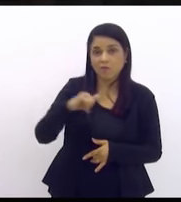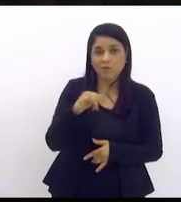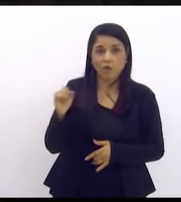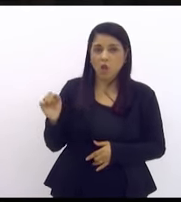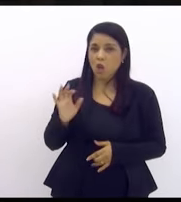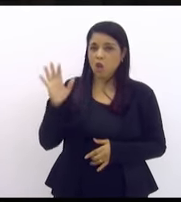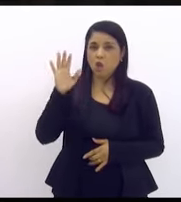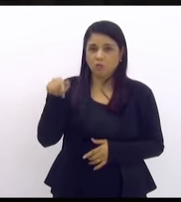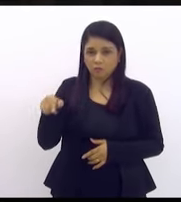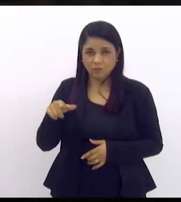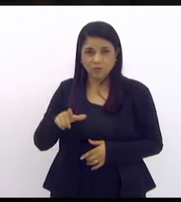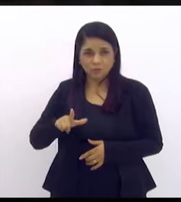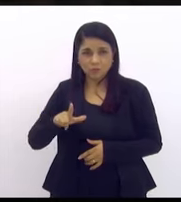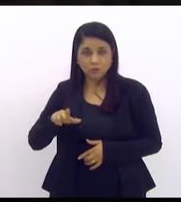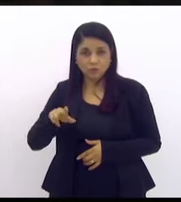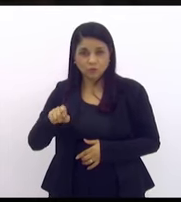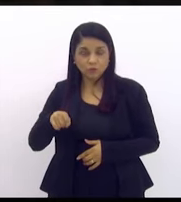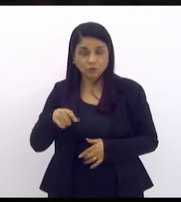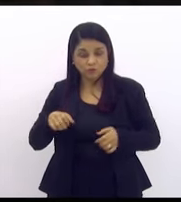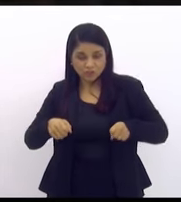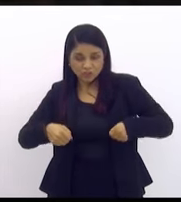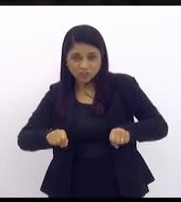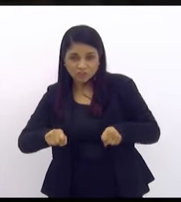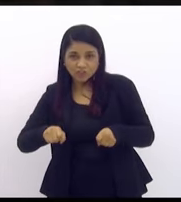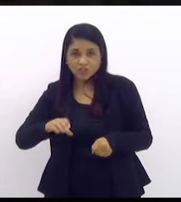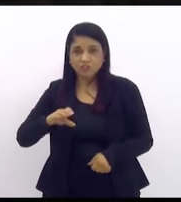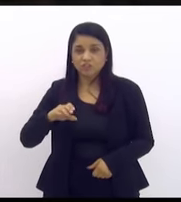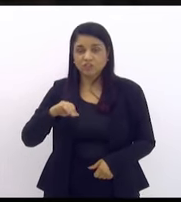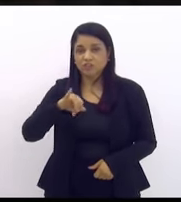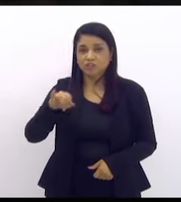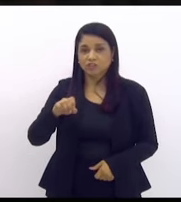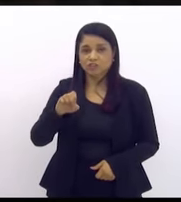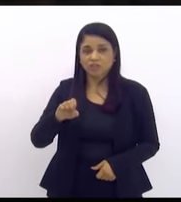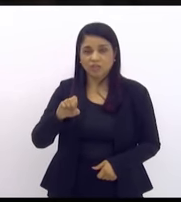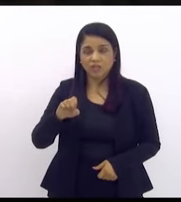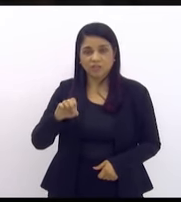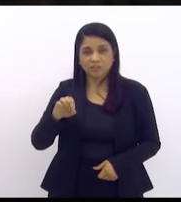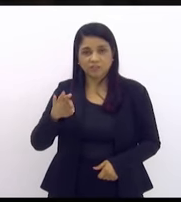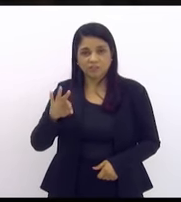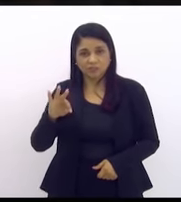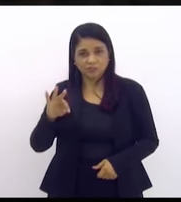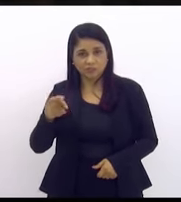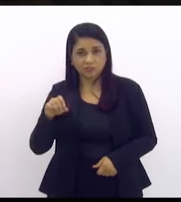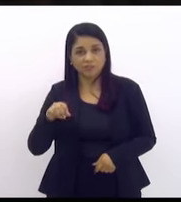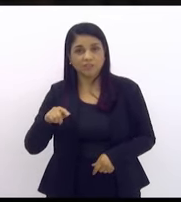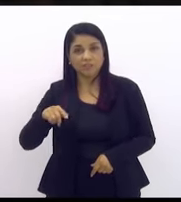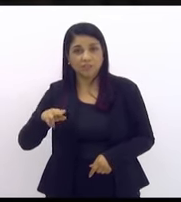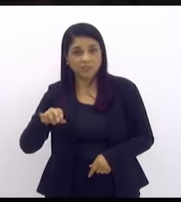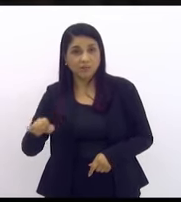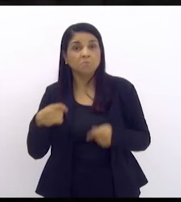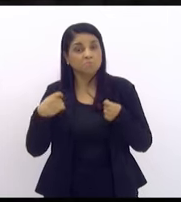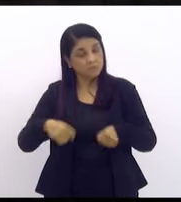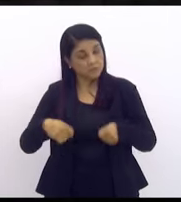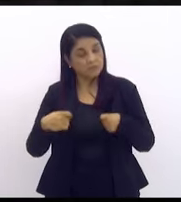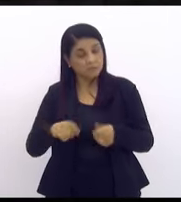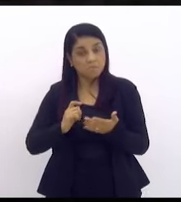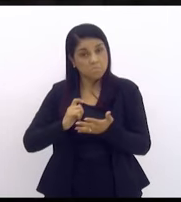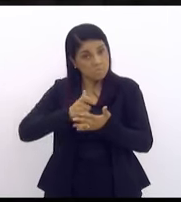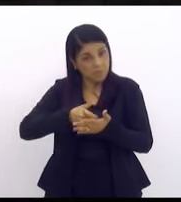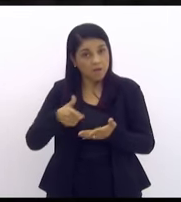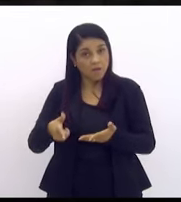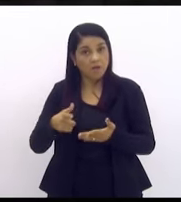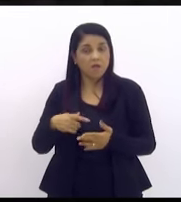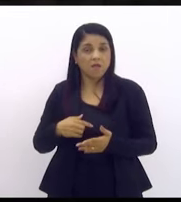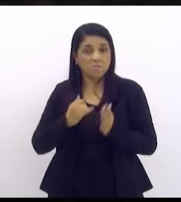jet ski, tem que pagar IPTU. Ou seja, a tributação daqueles que ganham mais aumenta a arrecadação do